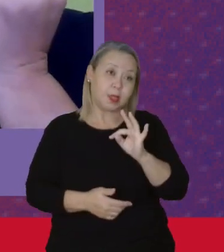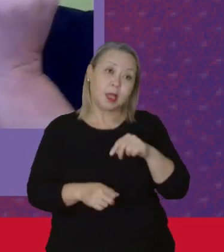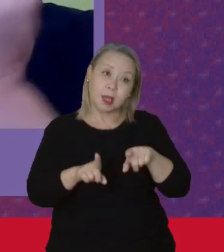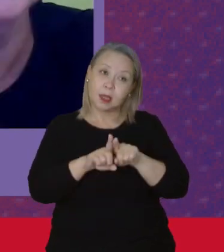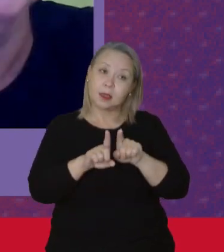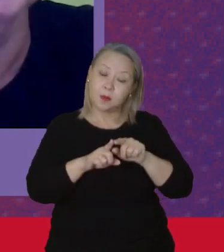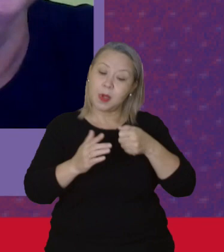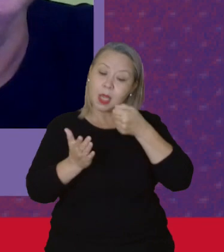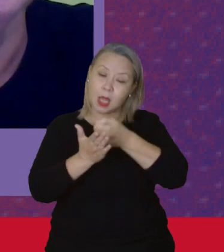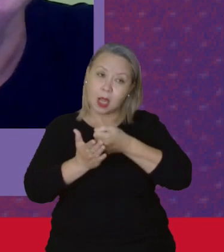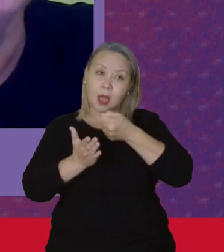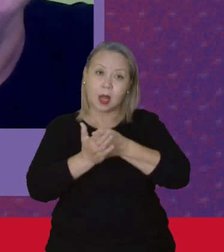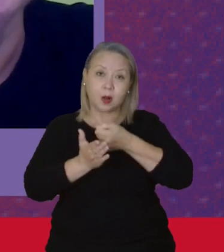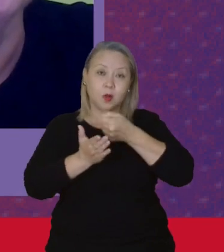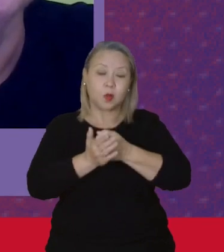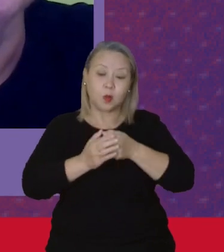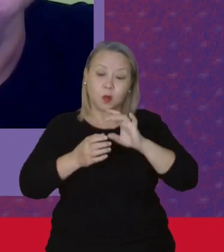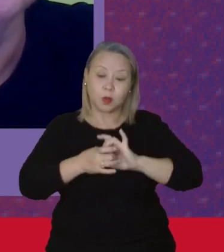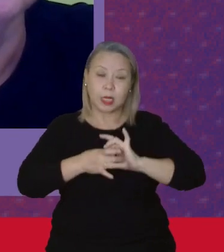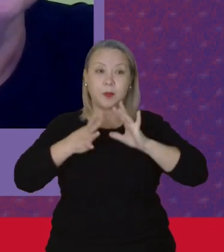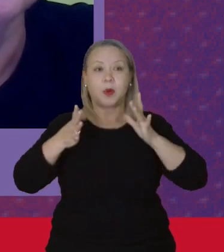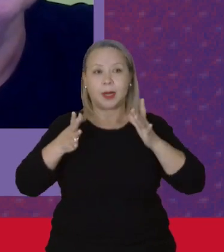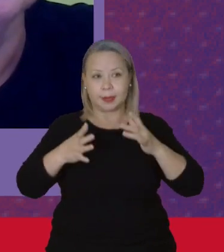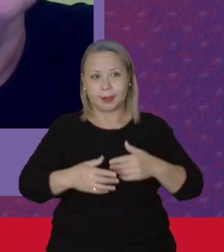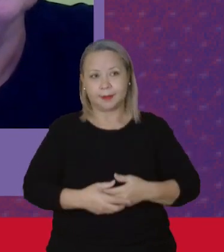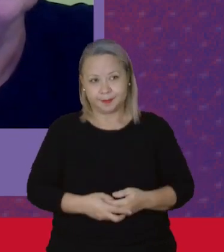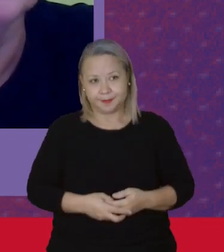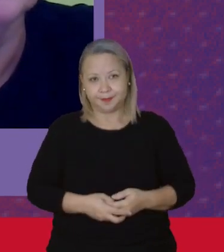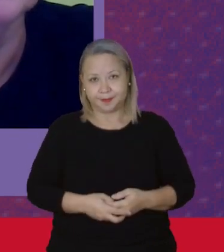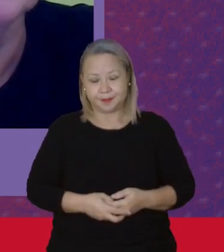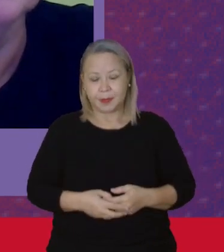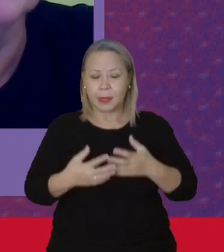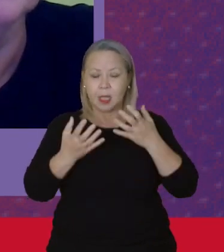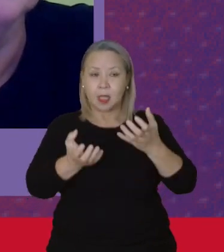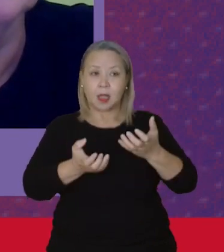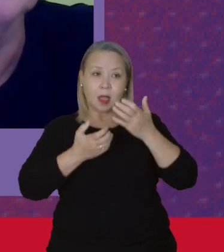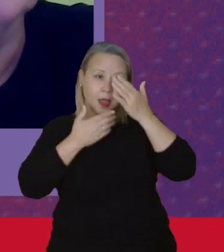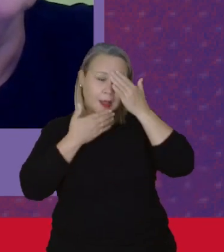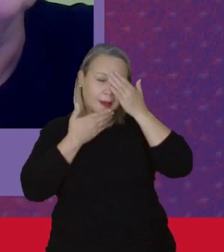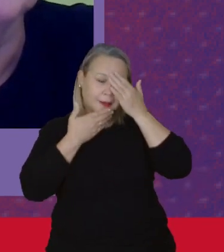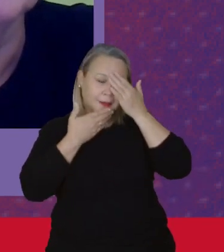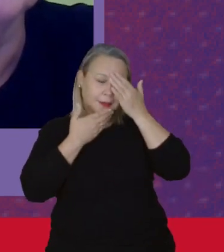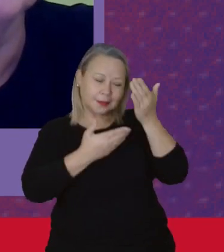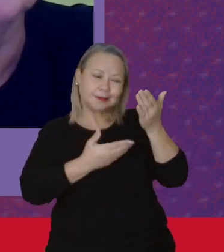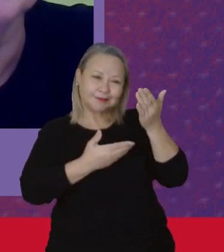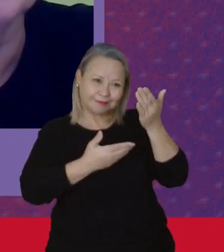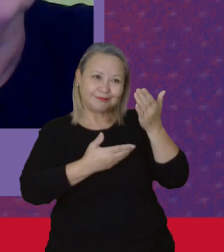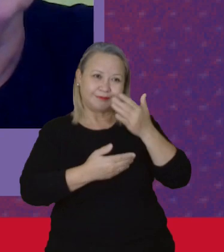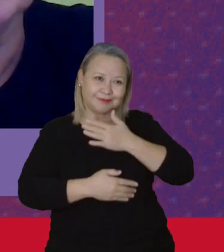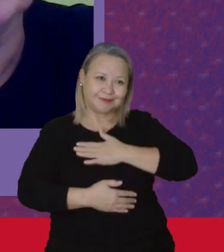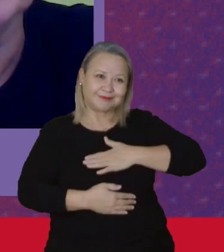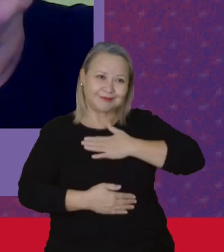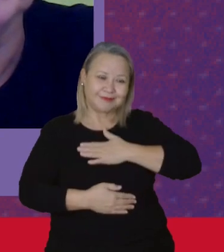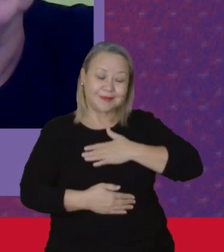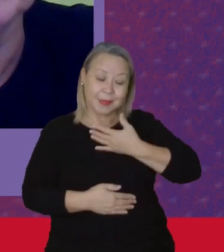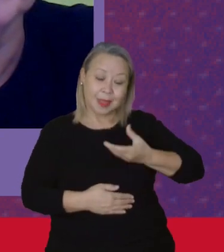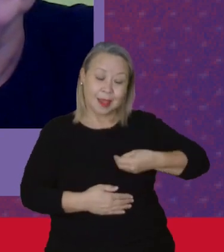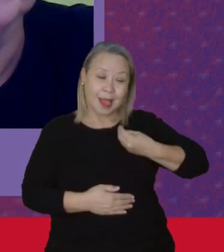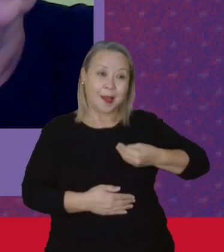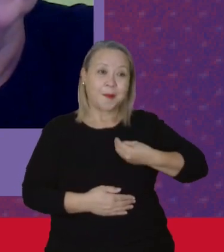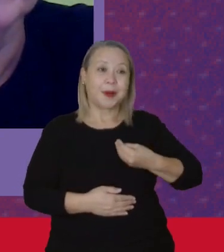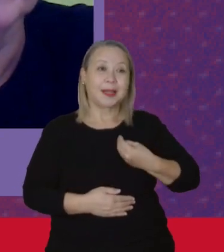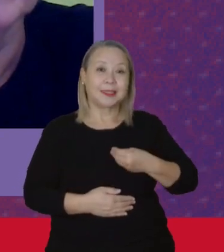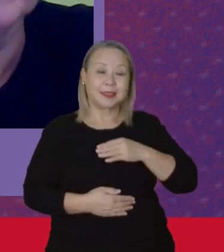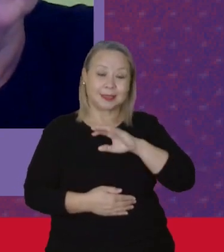e a luta, né, da democracia. Então, eu queria agradecer demais a presença